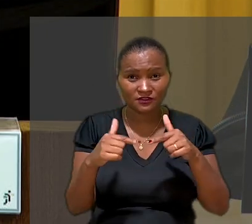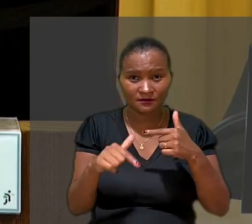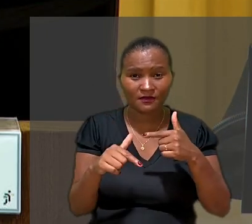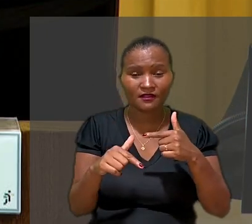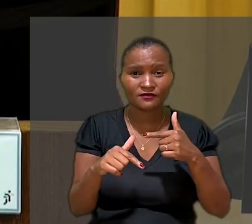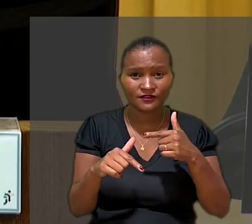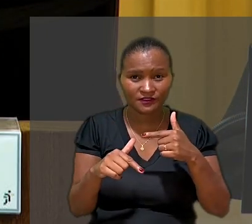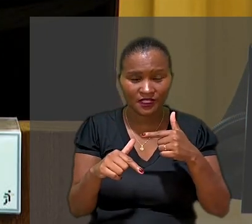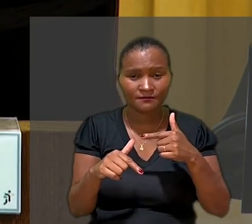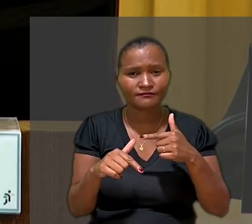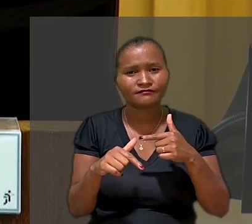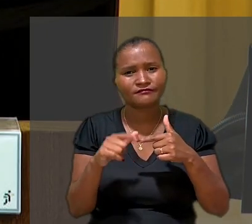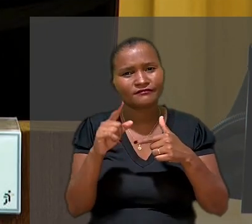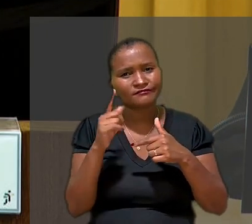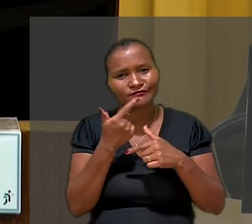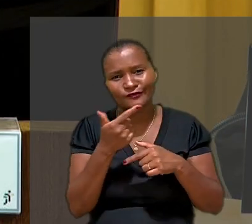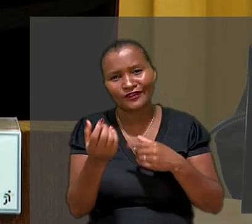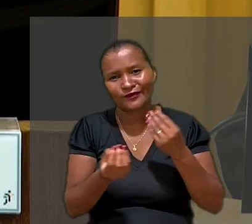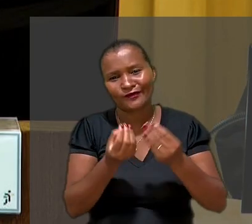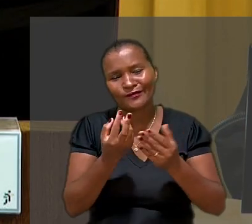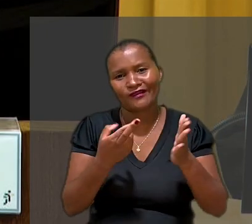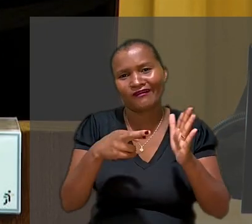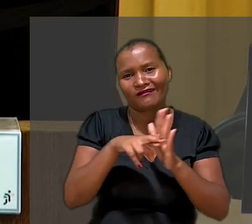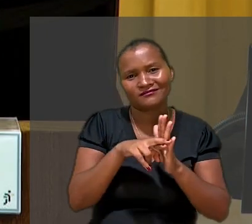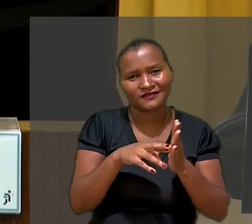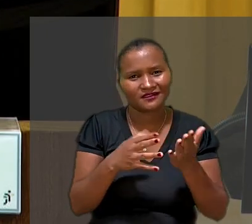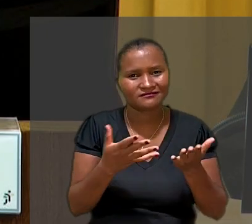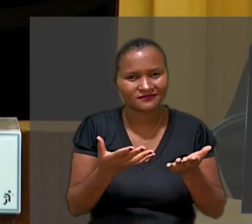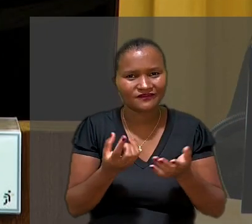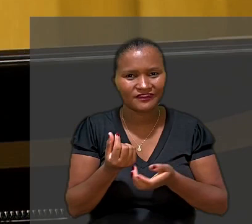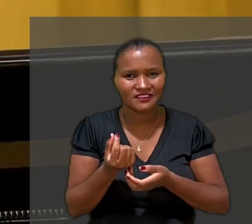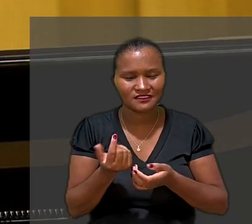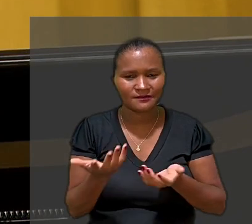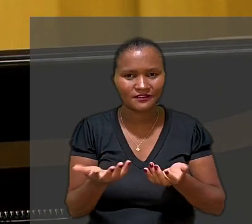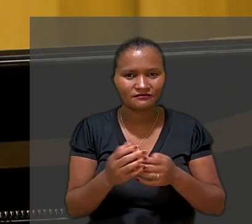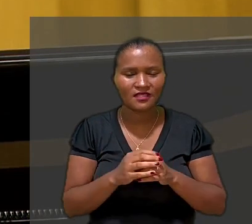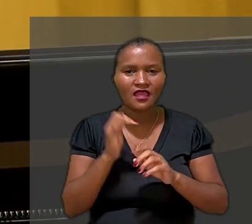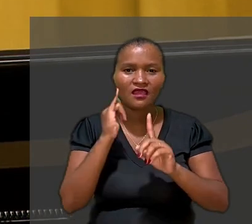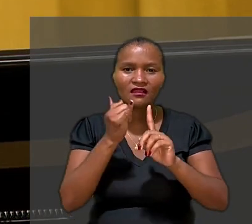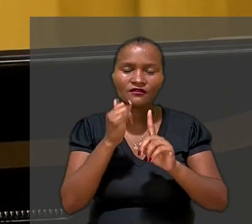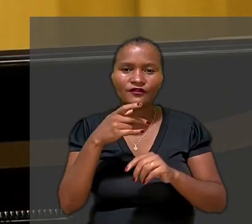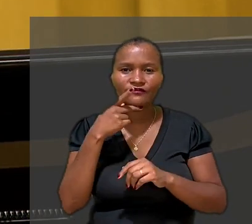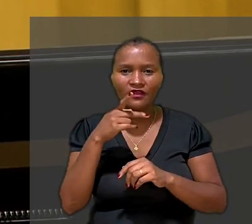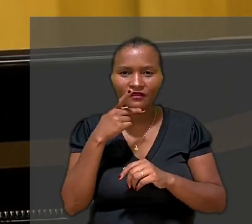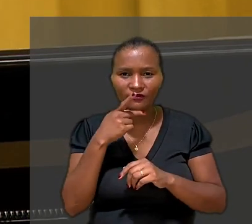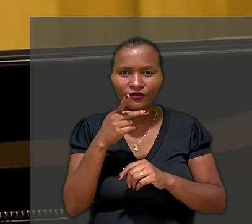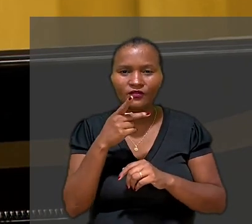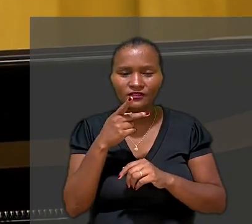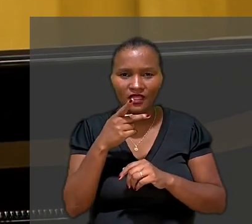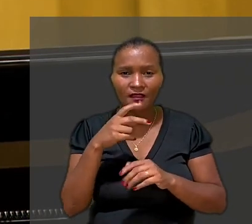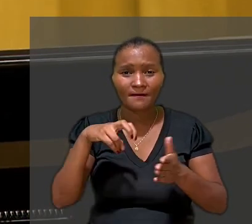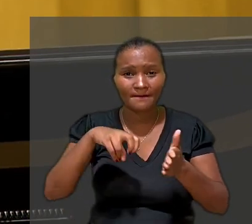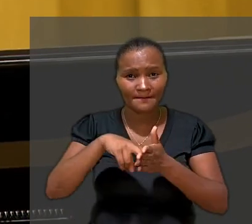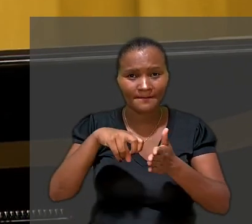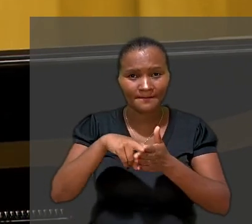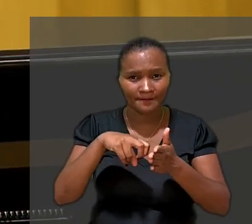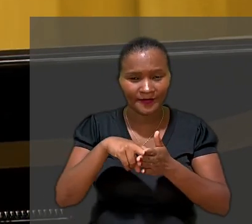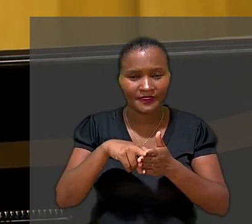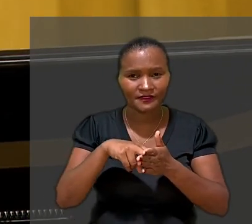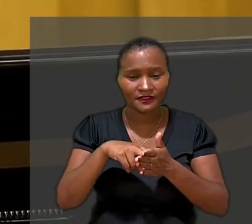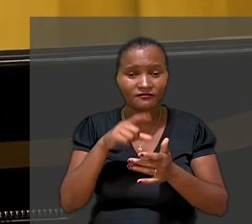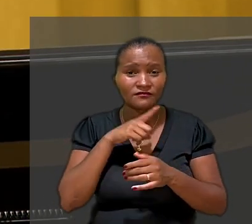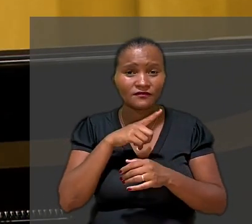trabalho nessas circunstâncias é irreparável financeiramente. A relatora acrescentou que a classificação penal nesse